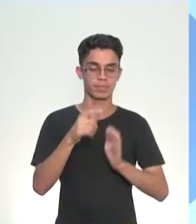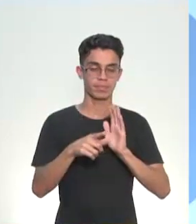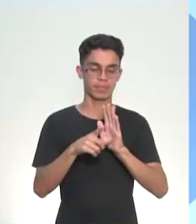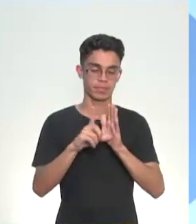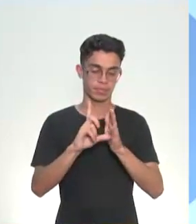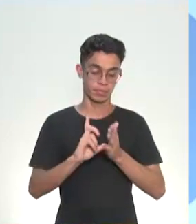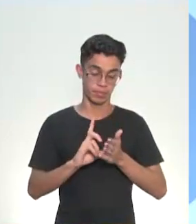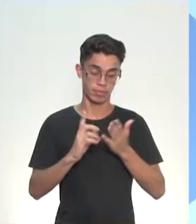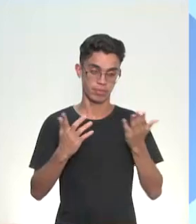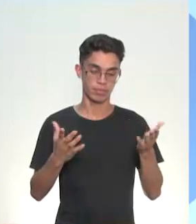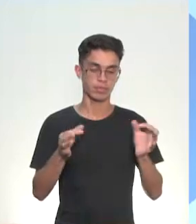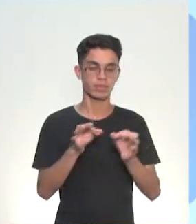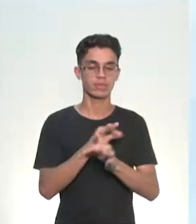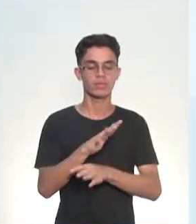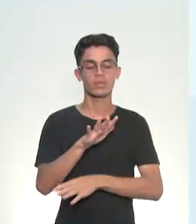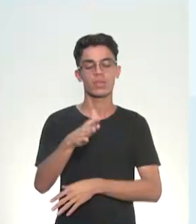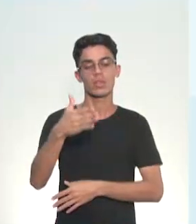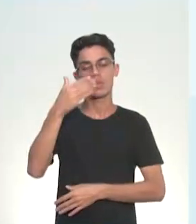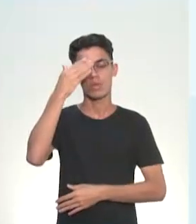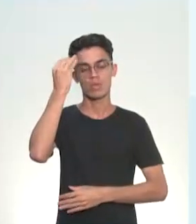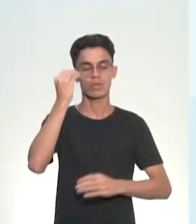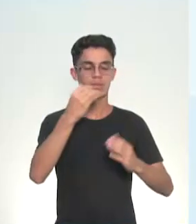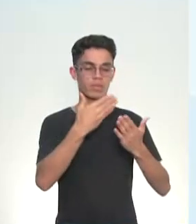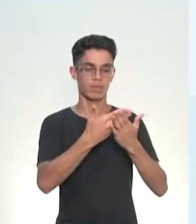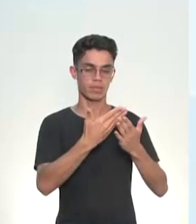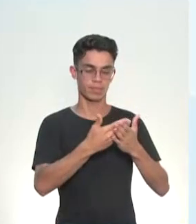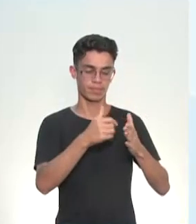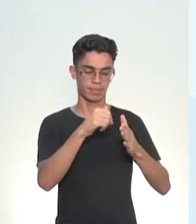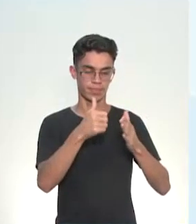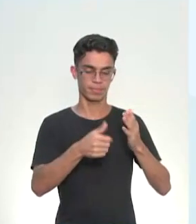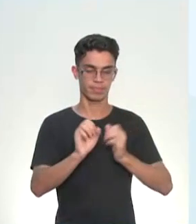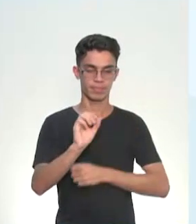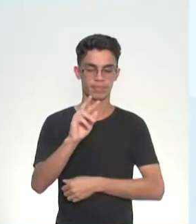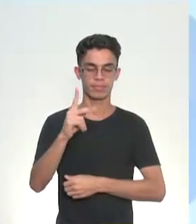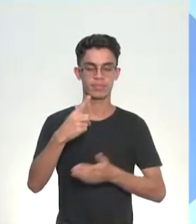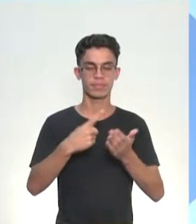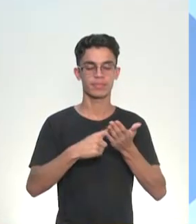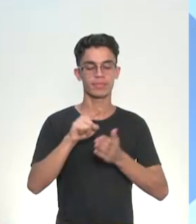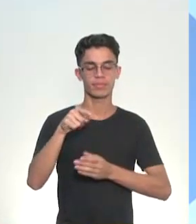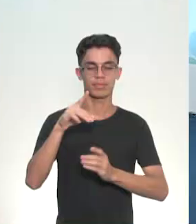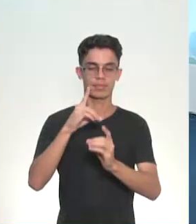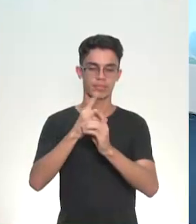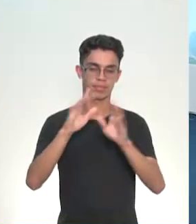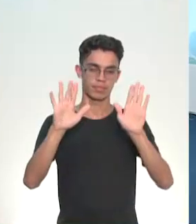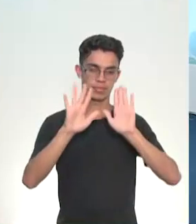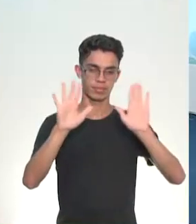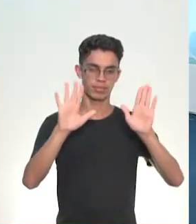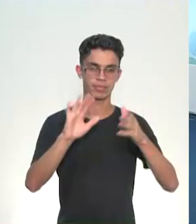sextar, não esqueçam de avaliar nossa aula aí, beleza? Até a próxima!